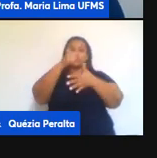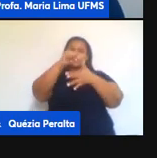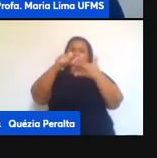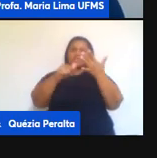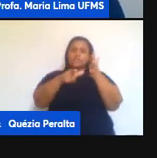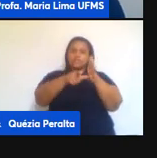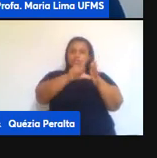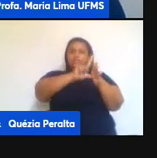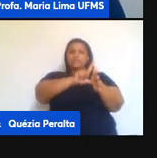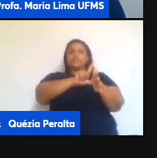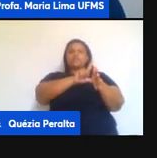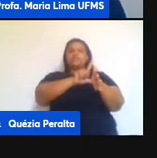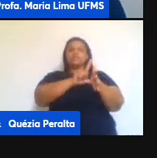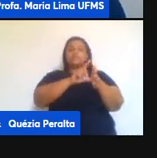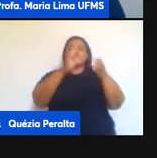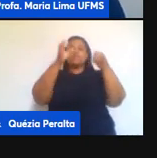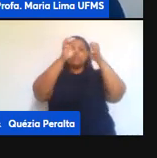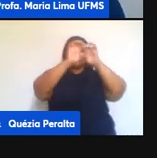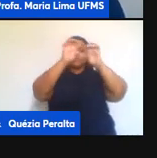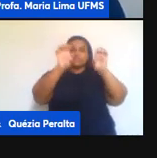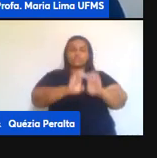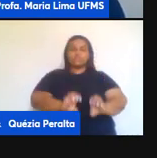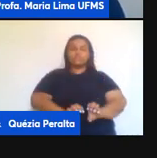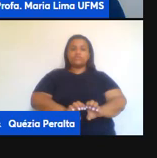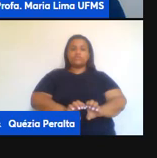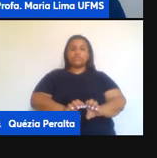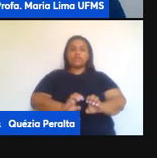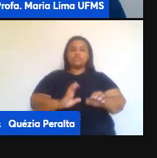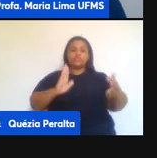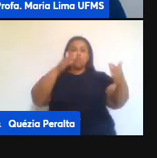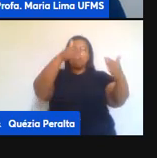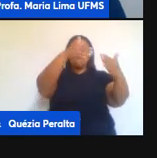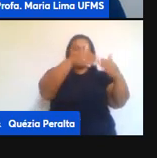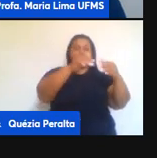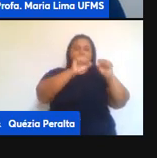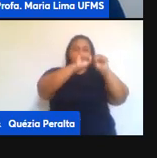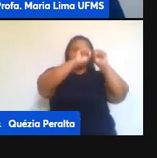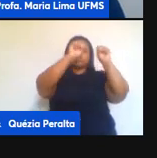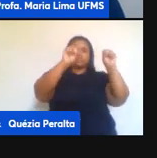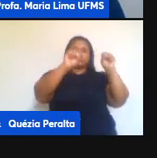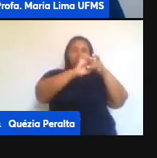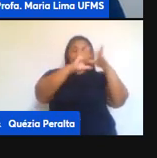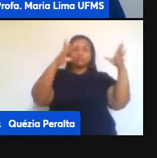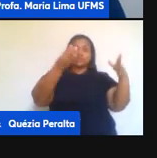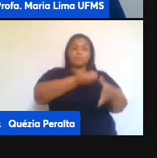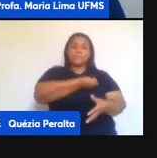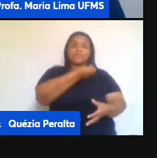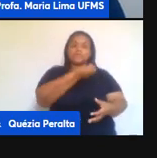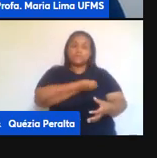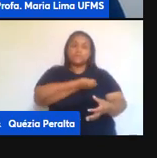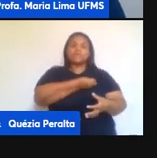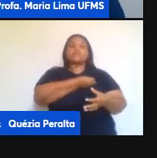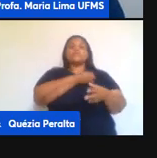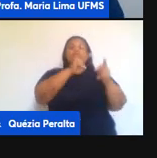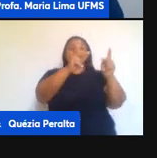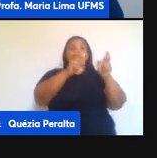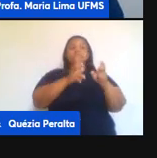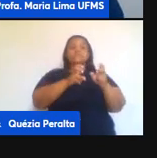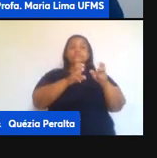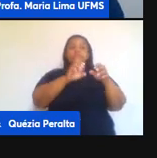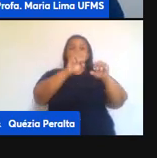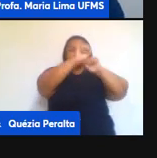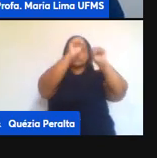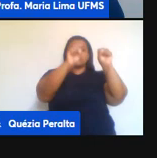estão estruturados em cima desse princípio, a ideia da participação na perspectiva democrática. E